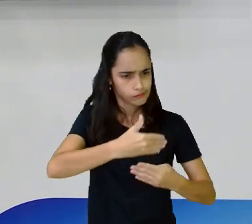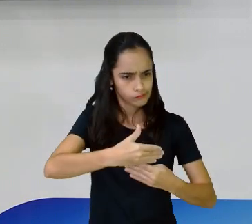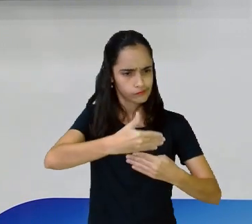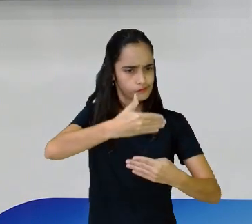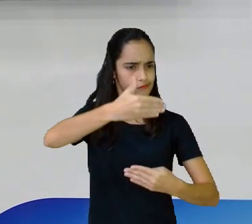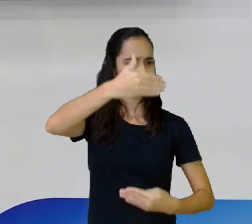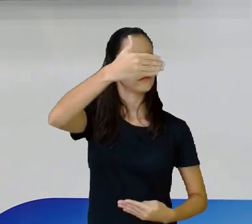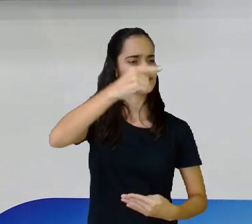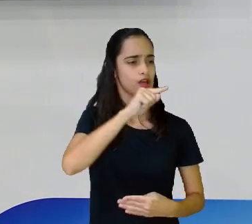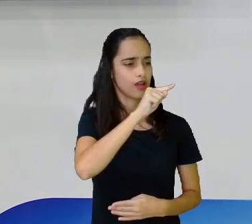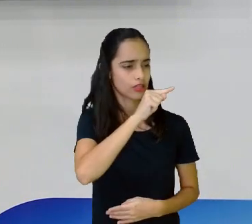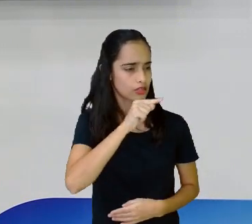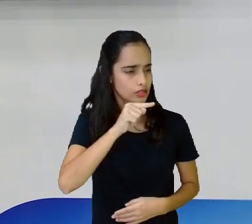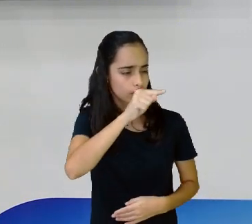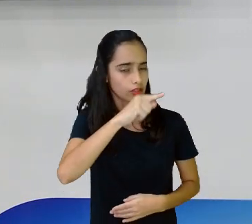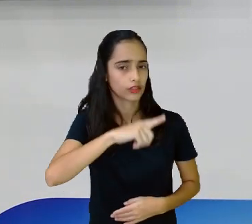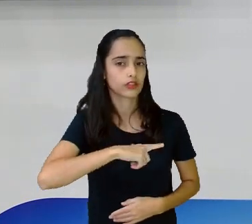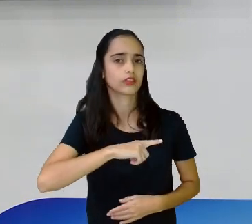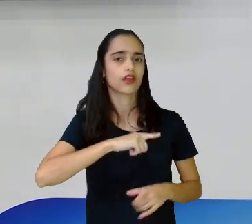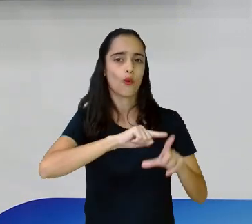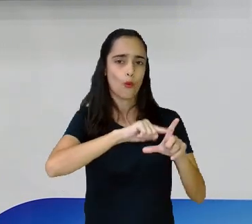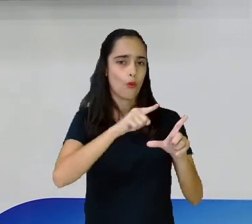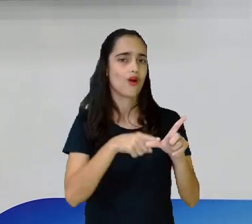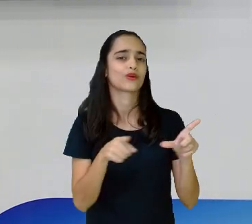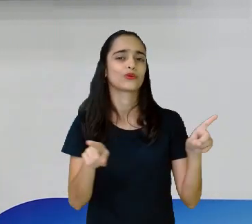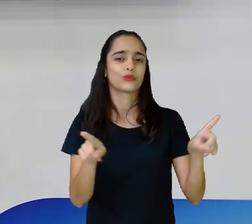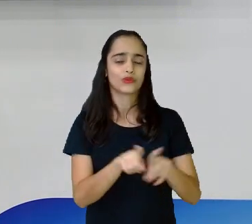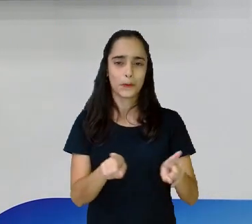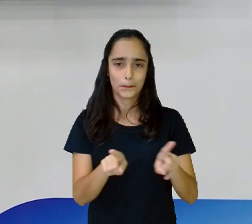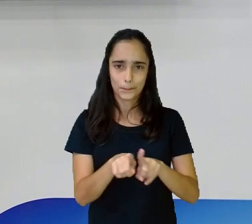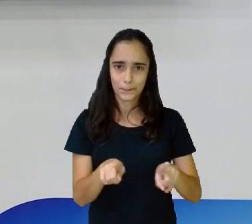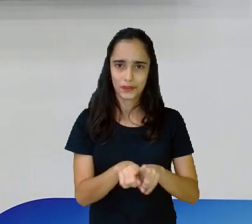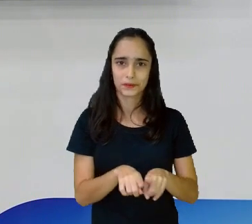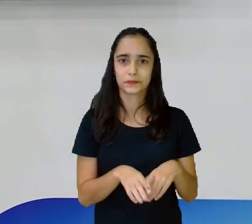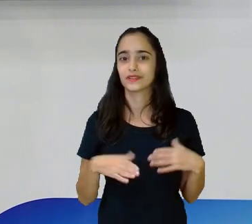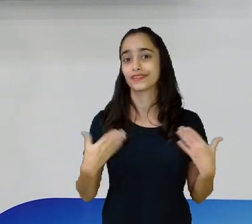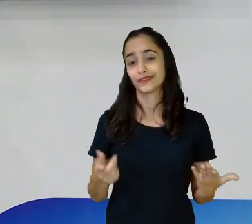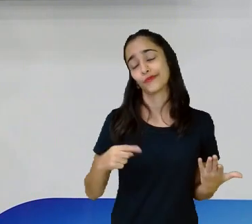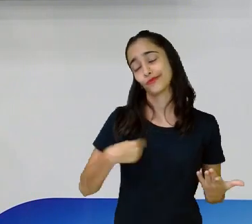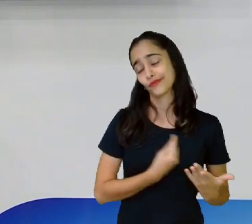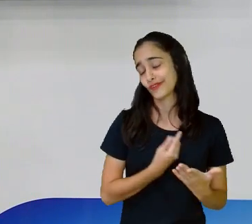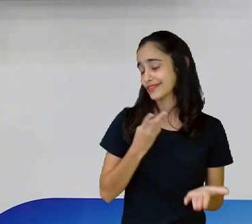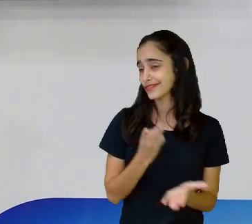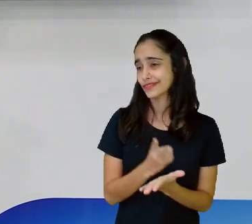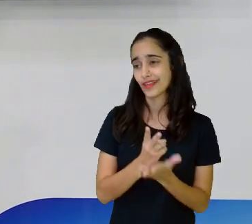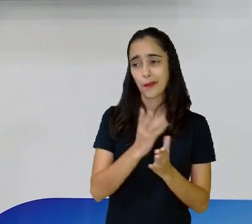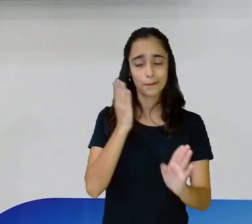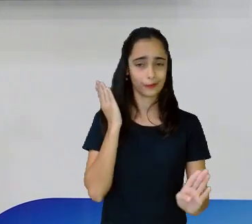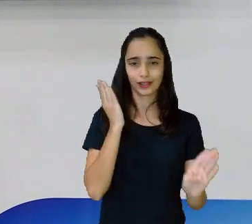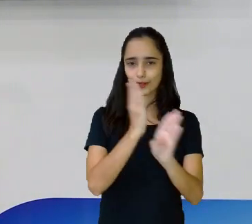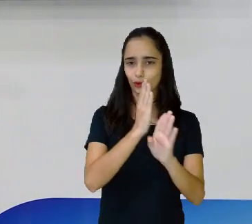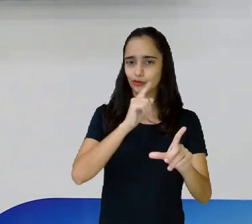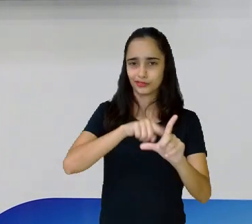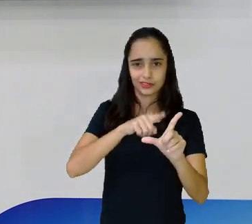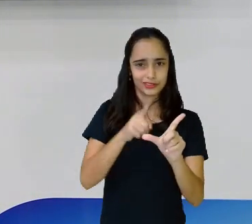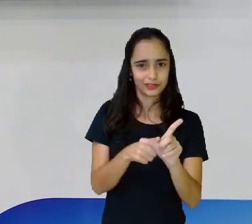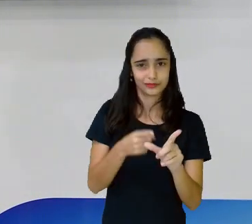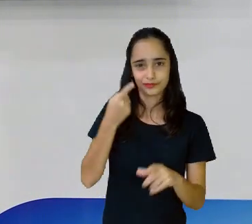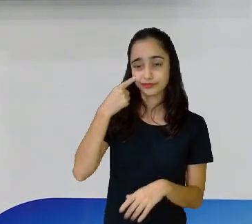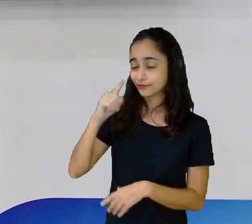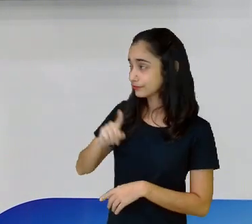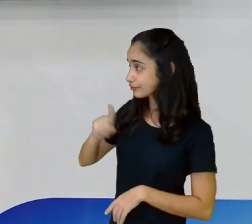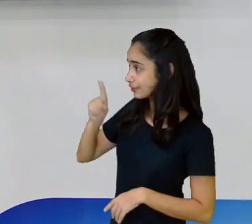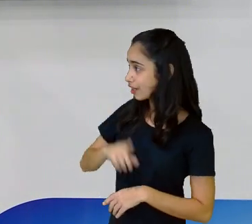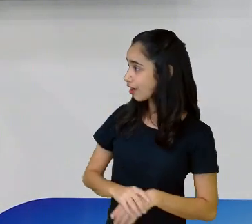uma parede, ela é quadrangular, né? Então, a gente vai encontrar ângulos retos também. Olha a porta